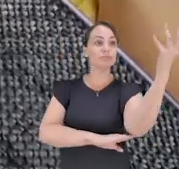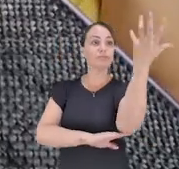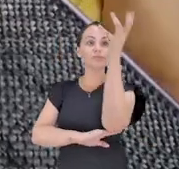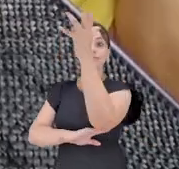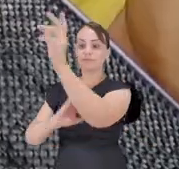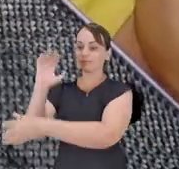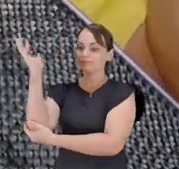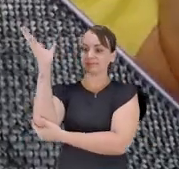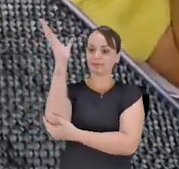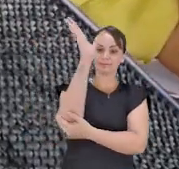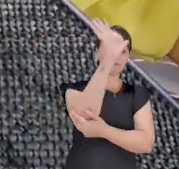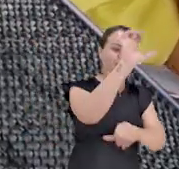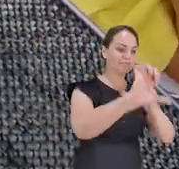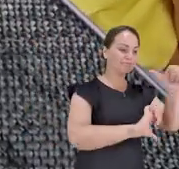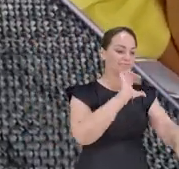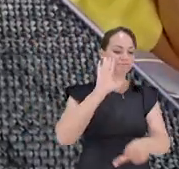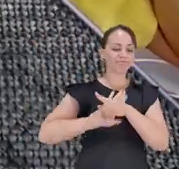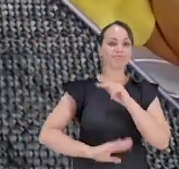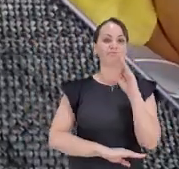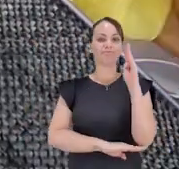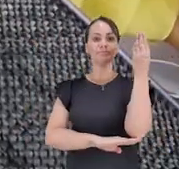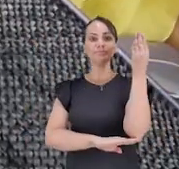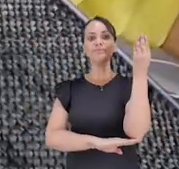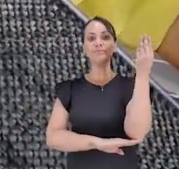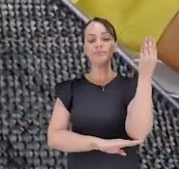Vem da mata madeira.